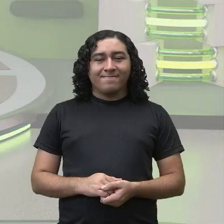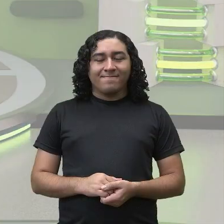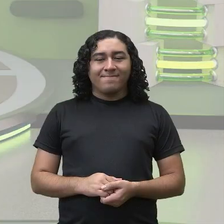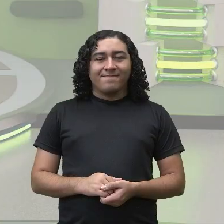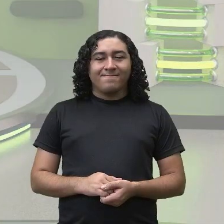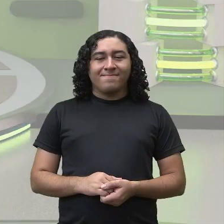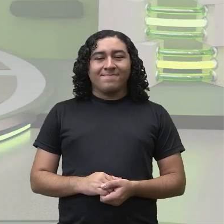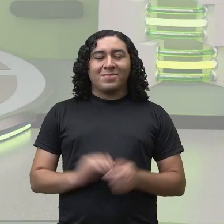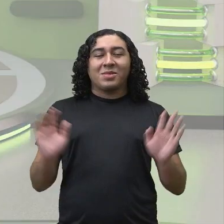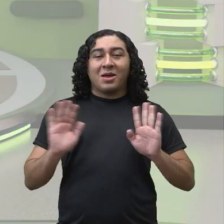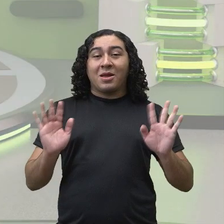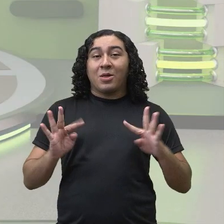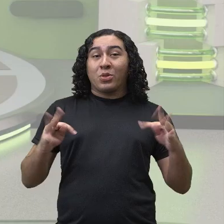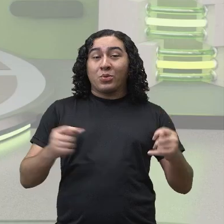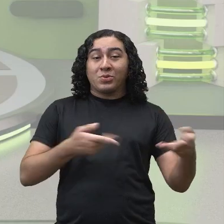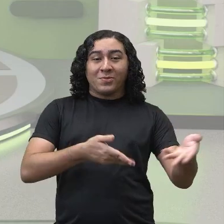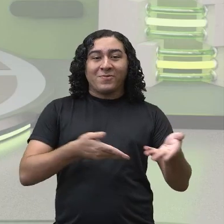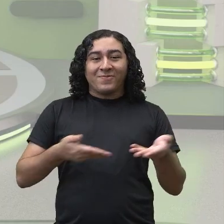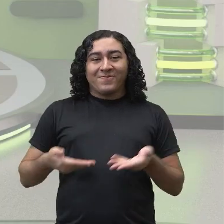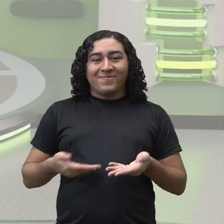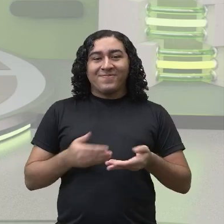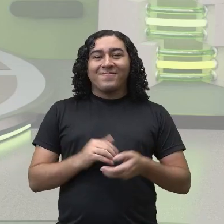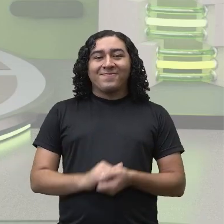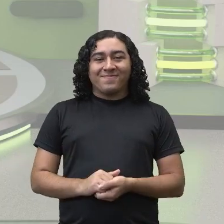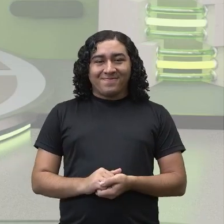Olá, como vão todos? Sejam muito bem-vindos.